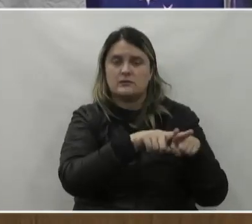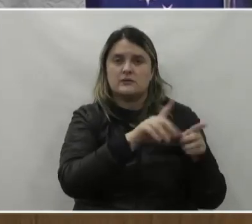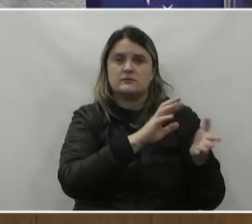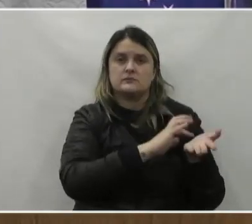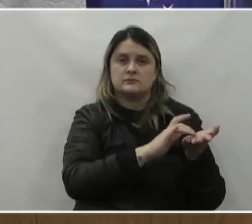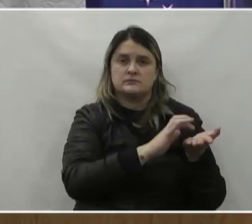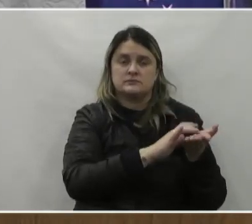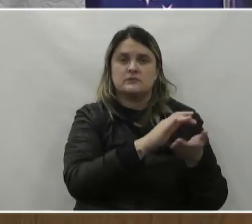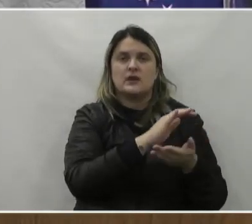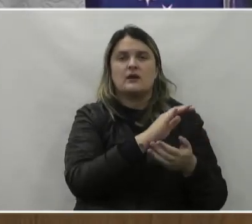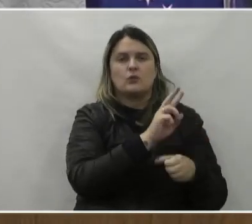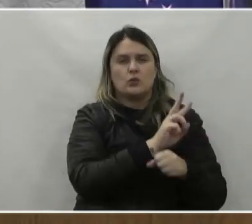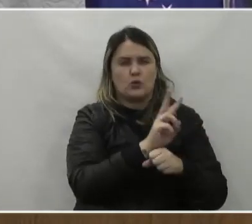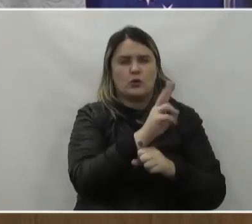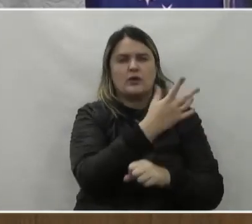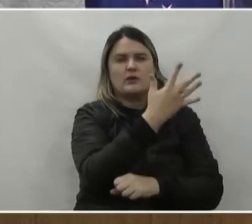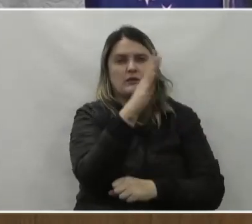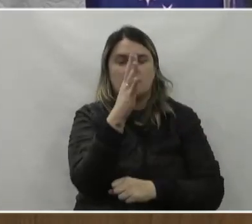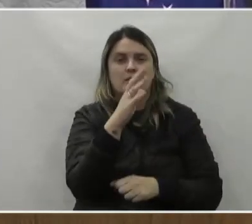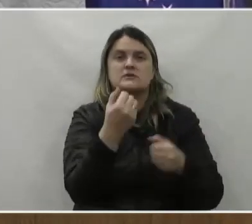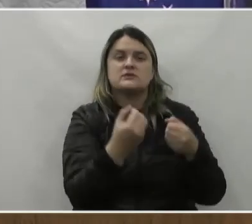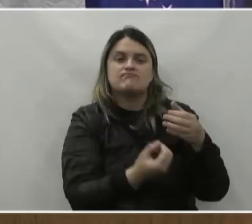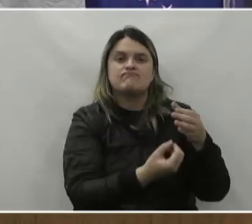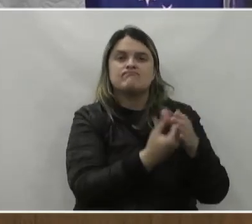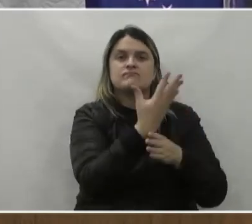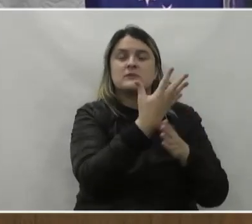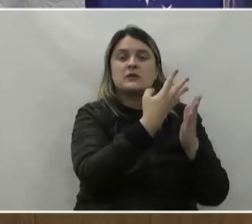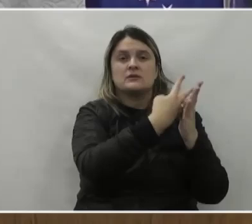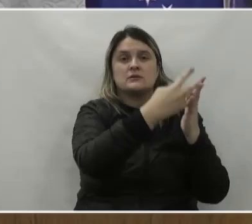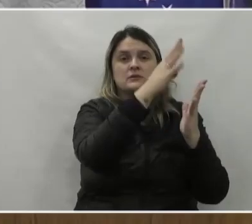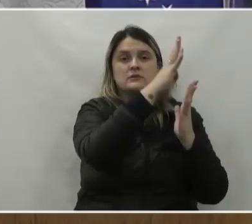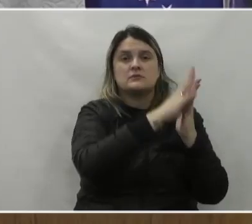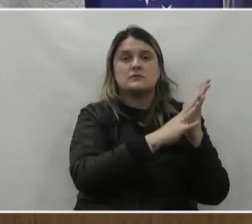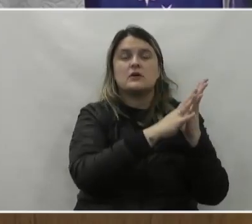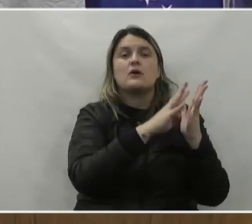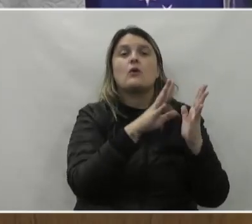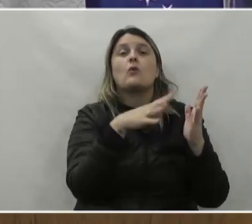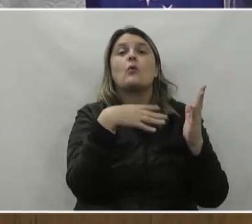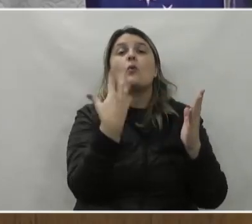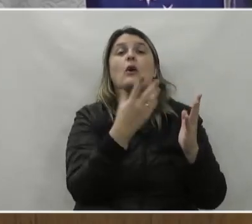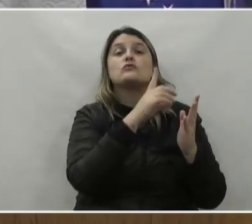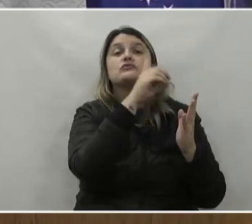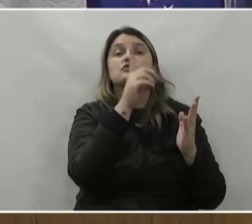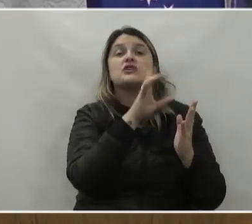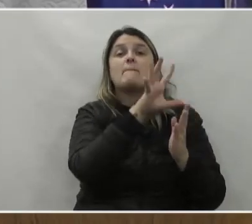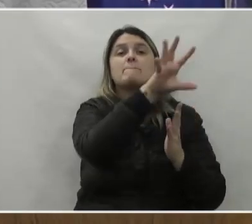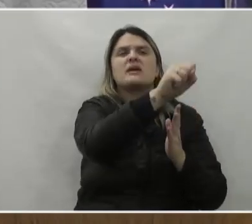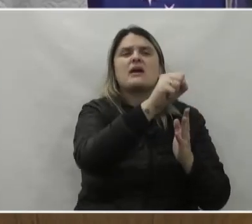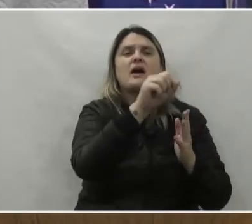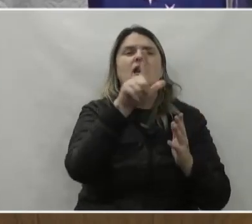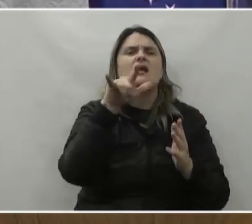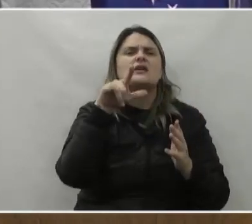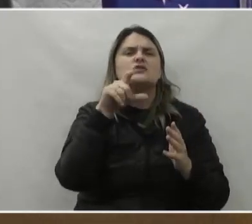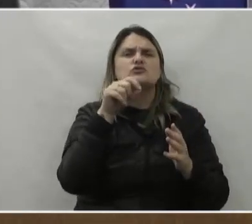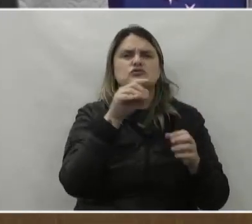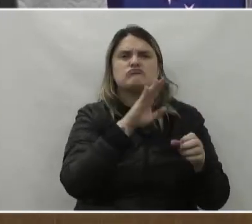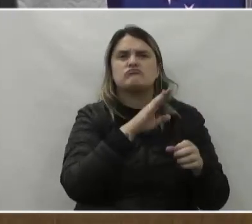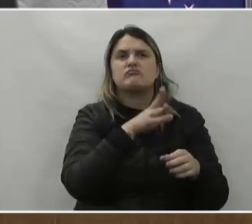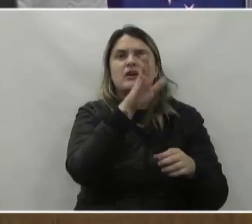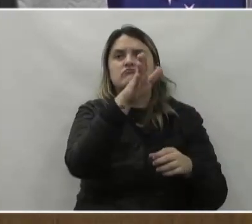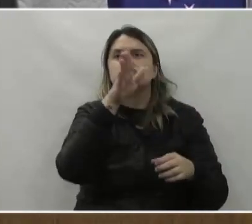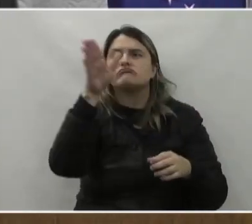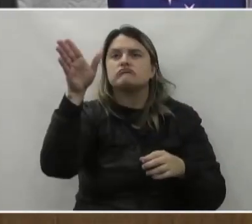Secretaria de Meio Ambiente, que seja criado um cronograma permanente de recolhimento de entulhos nos bairros do município, com